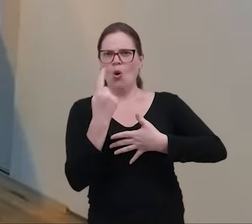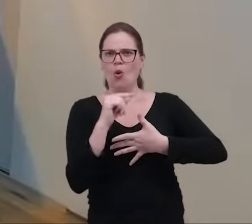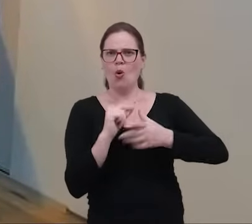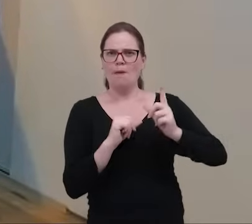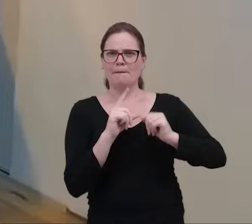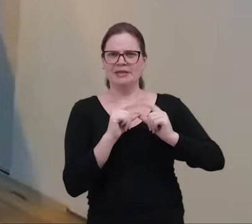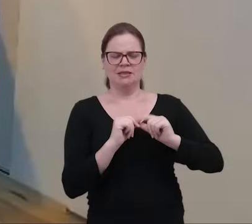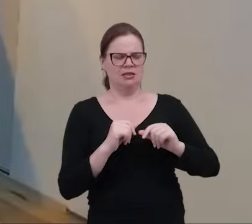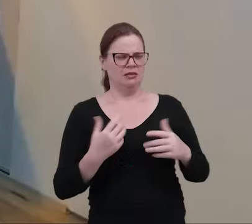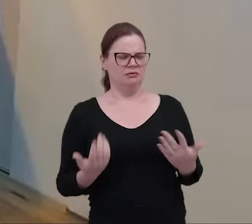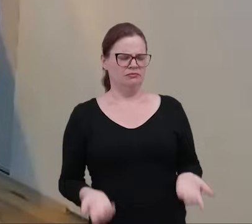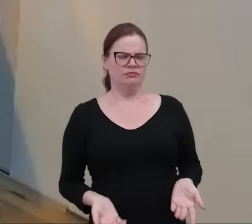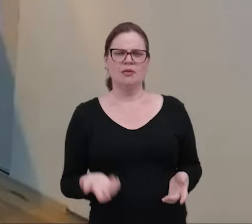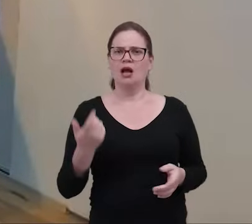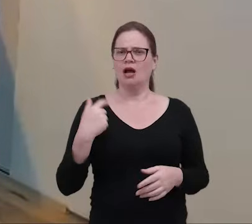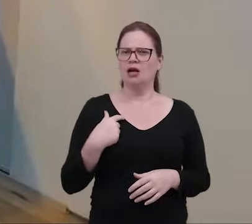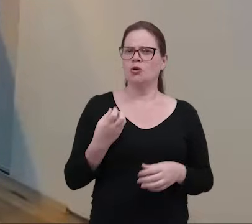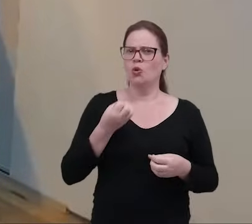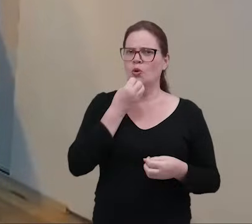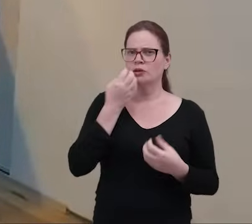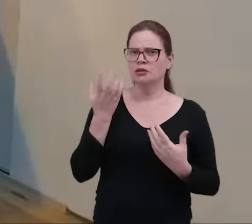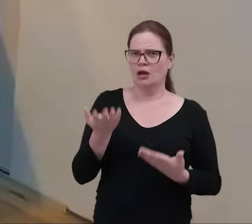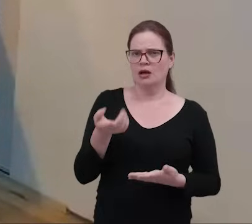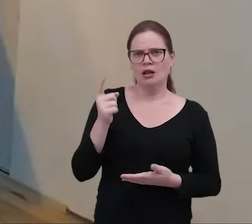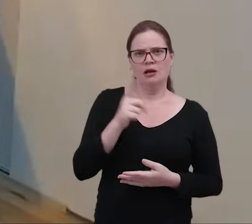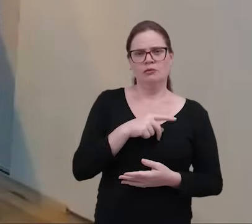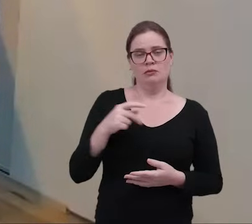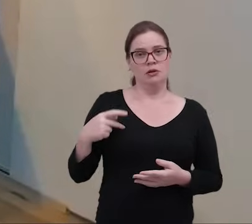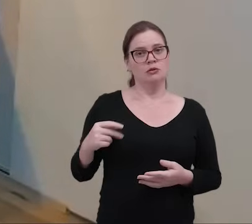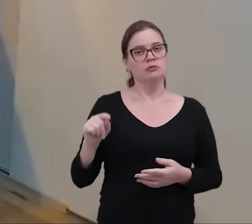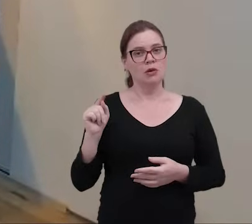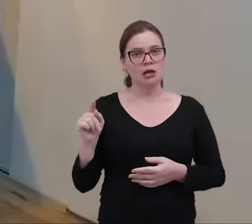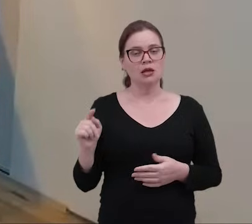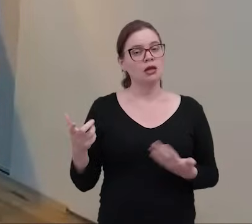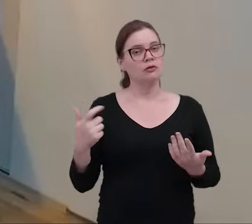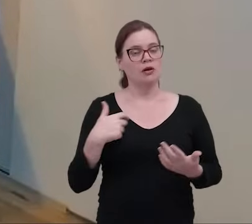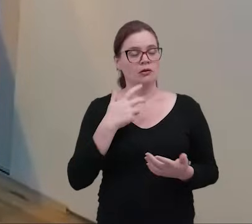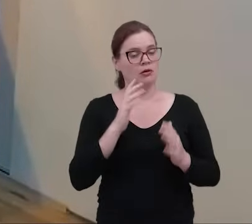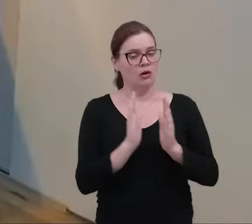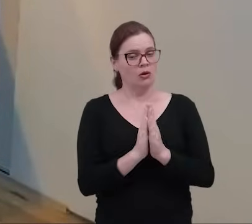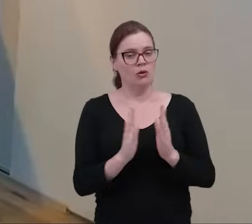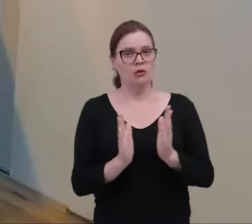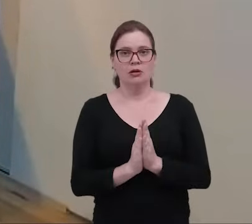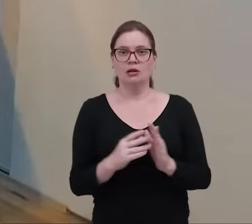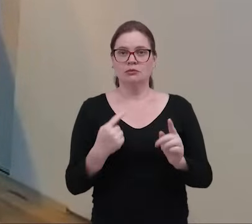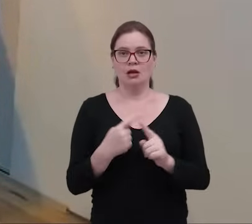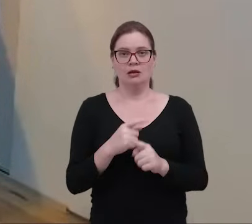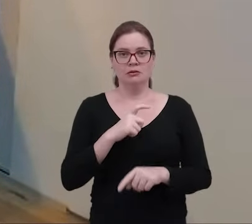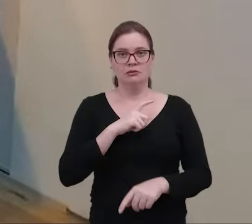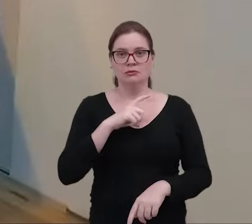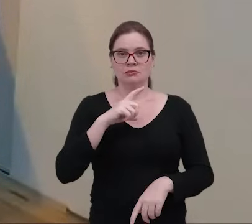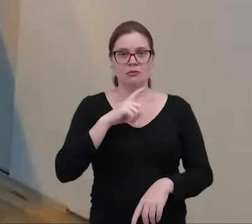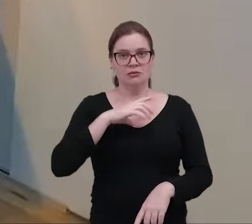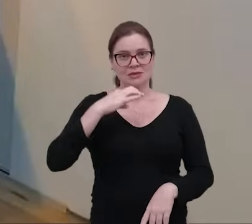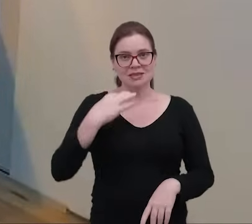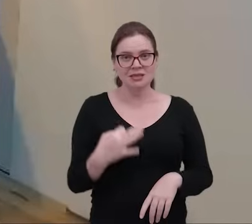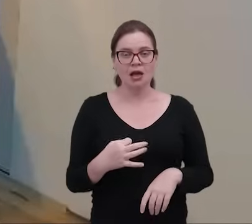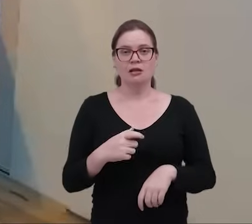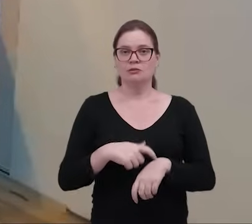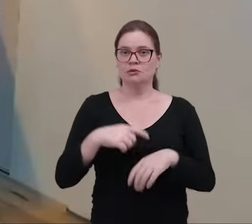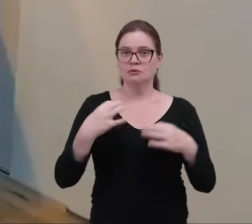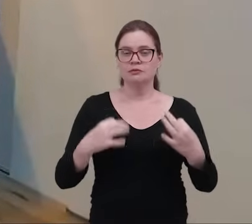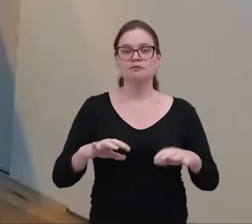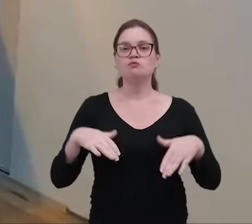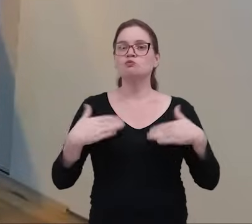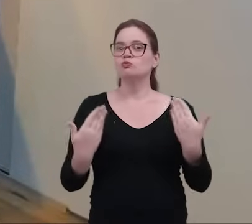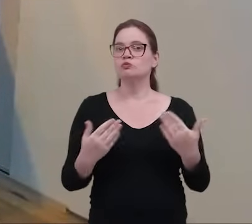aquilo? Eu passei essa visão para o pastor, E o pastor então orientou que a nossa função era orar e tal, e na hora certa o Senhor ia mostrar o que